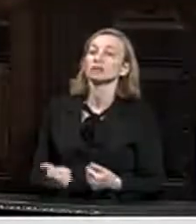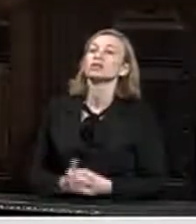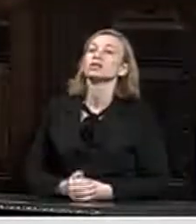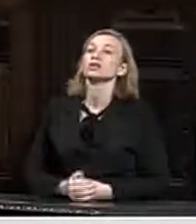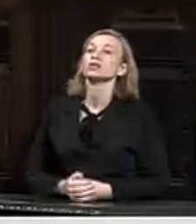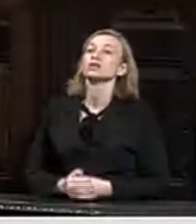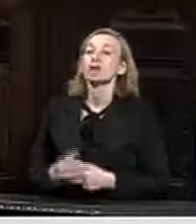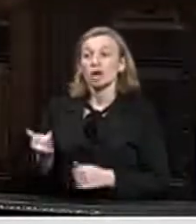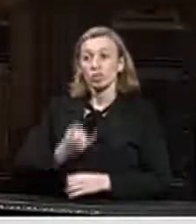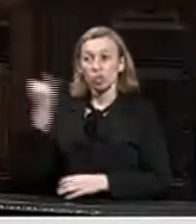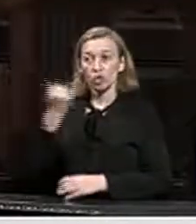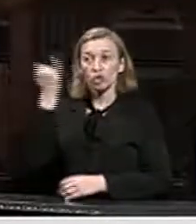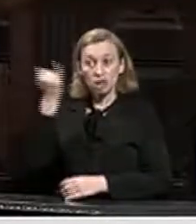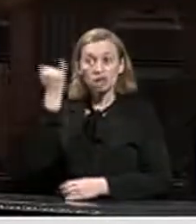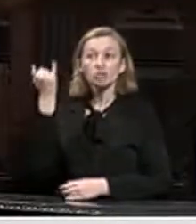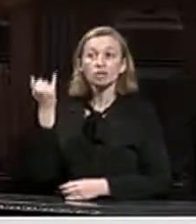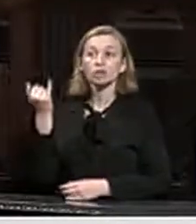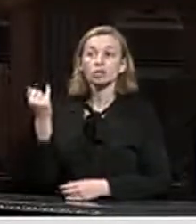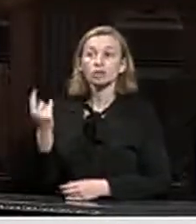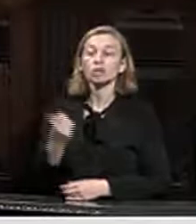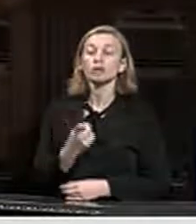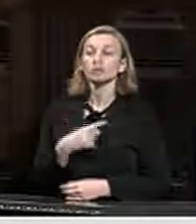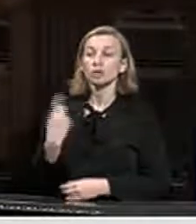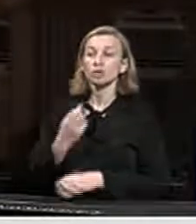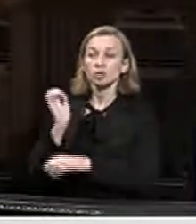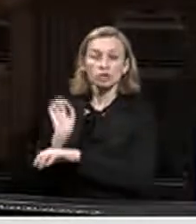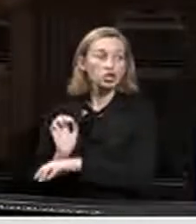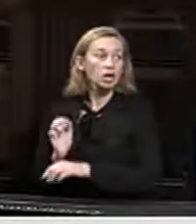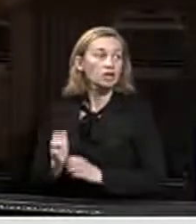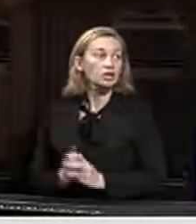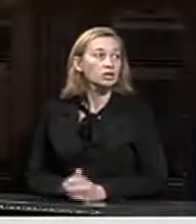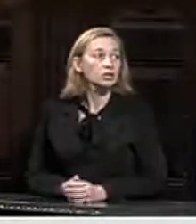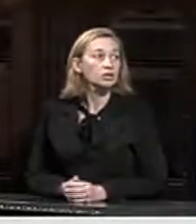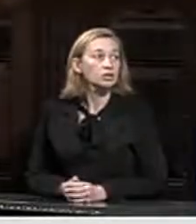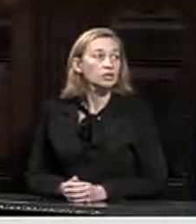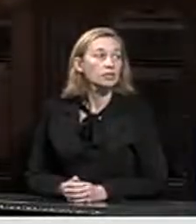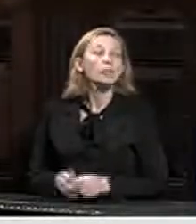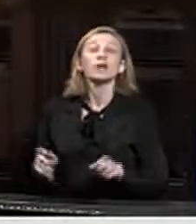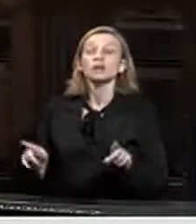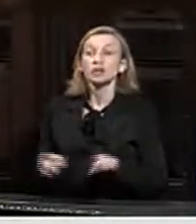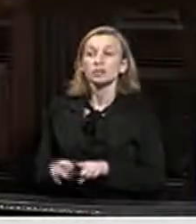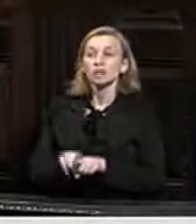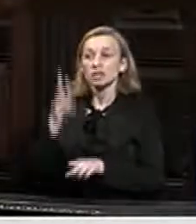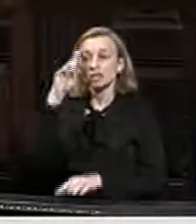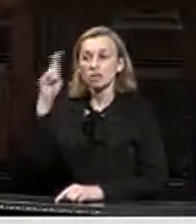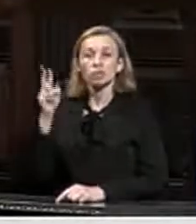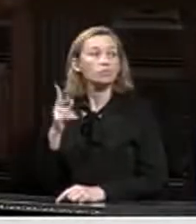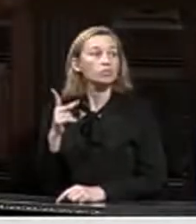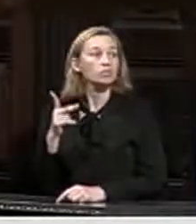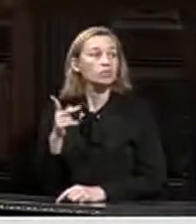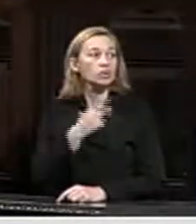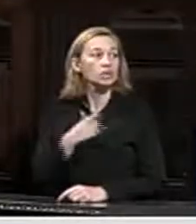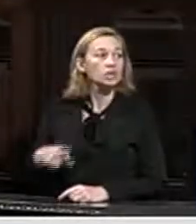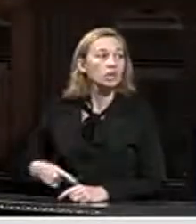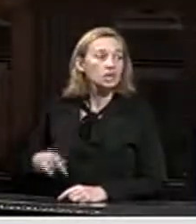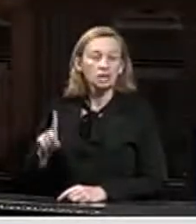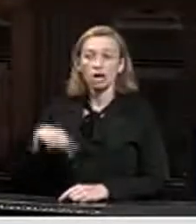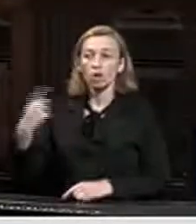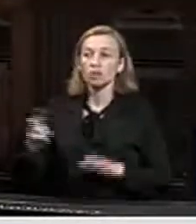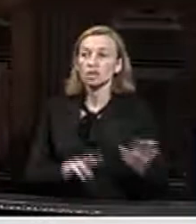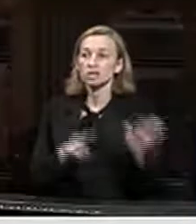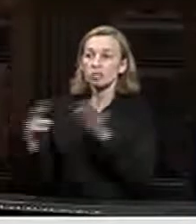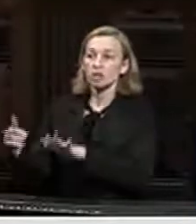é muito importante para a competitividade do nosso Estado. Estaremos vigilantes, senhor presidente, e eu estarei na semana que vem com o